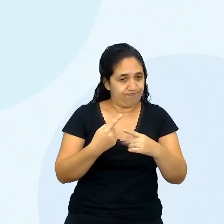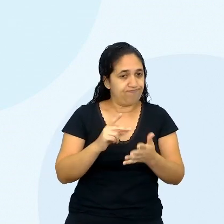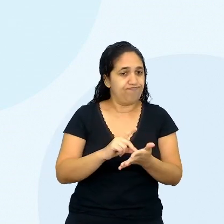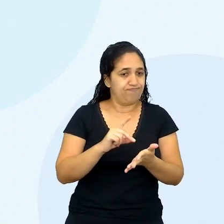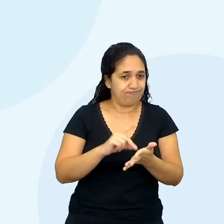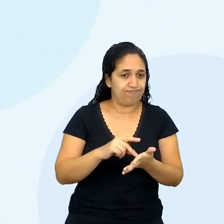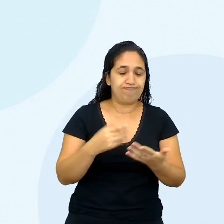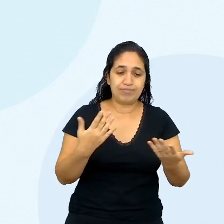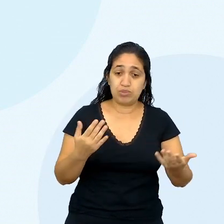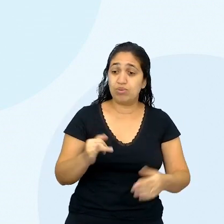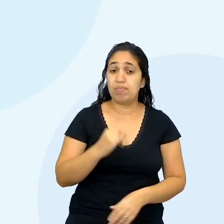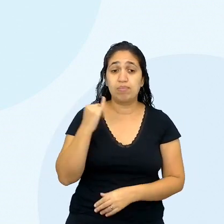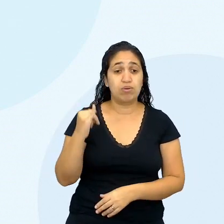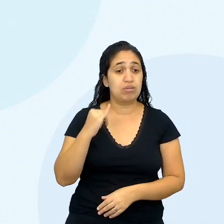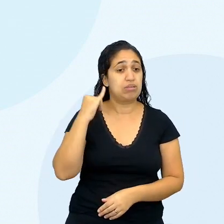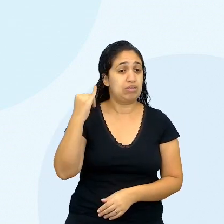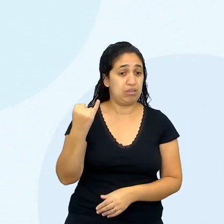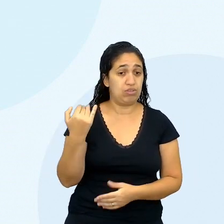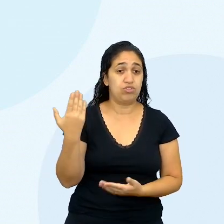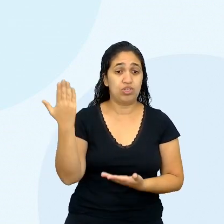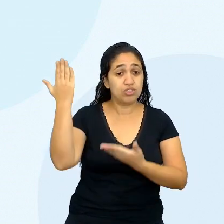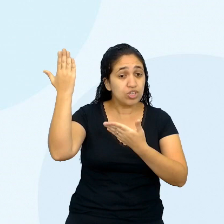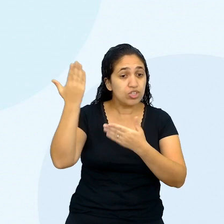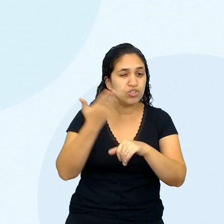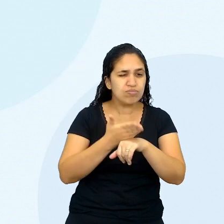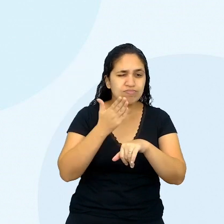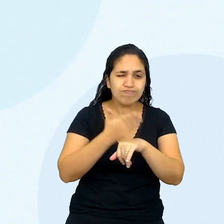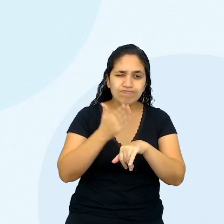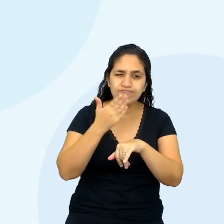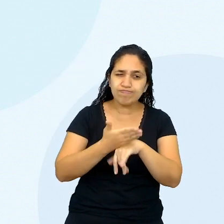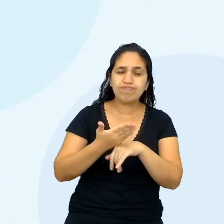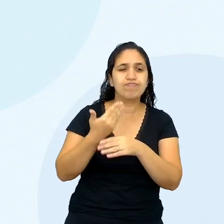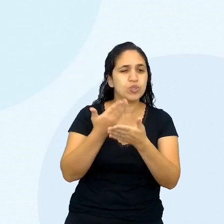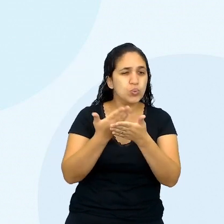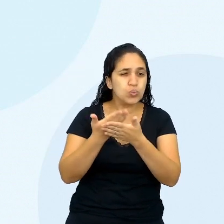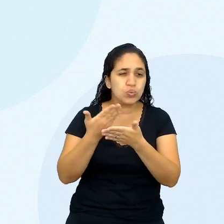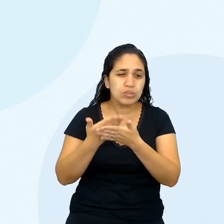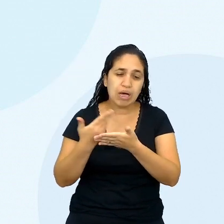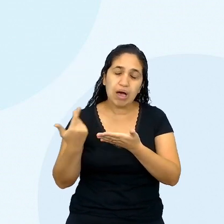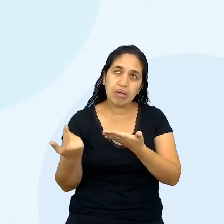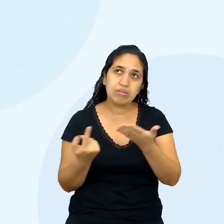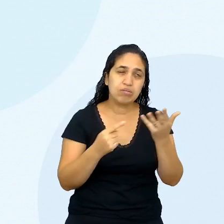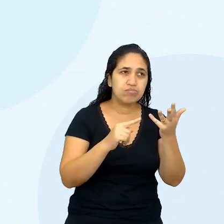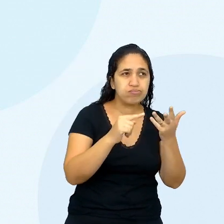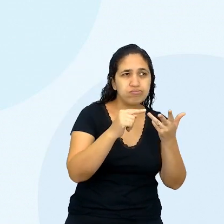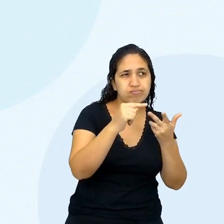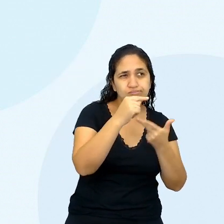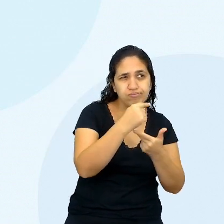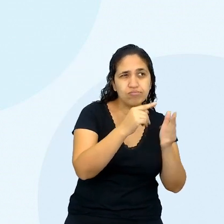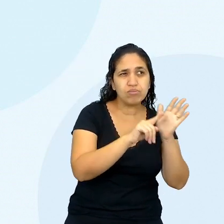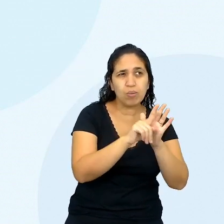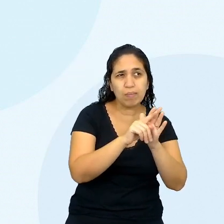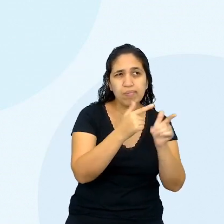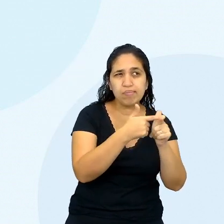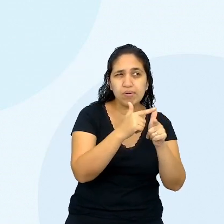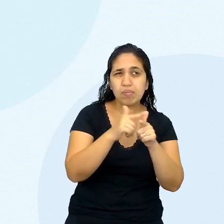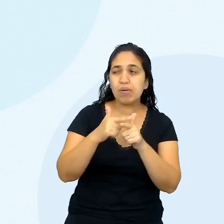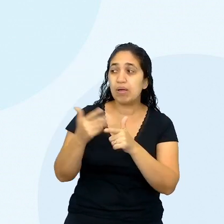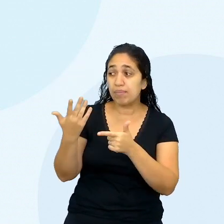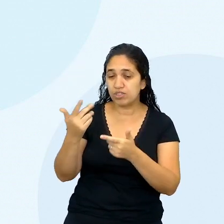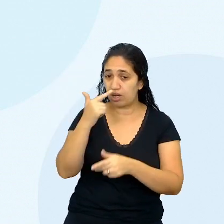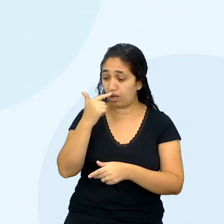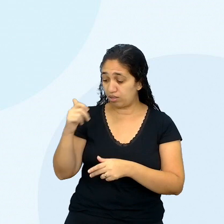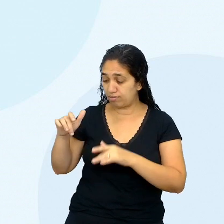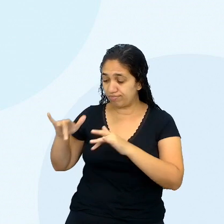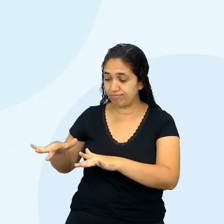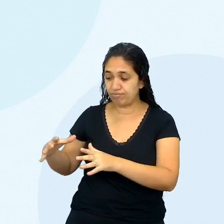que é super válido a gente tentar trabalhar ela nesse período, envolvendo questões, que a gente já tratou como resíduos